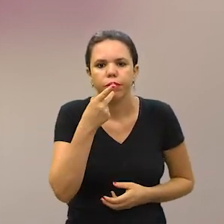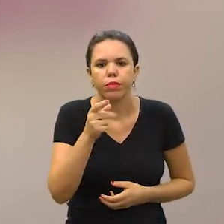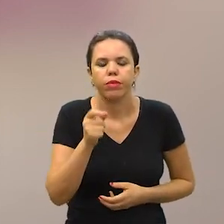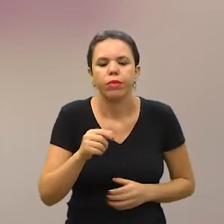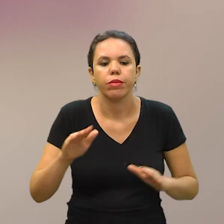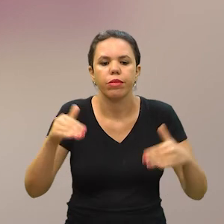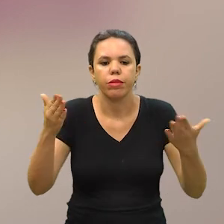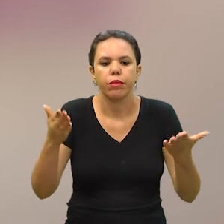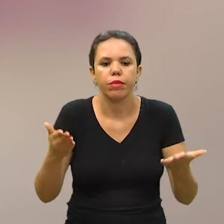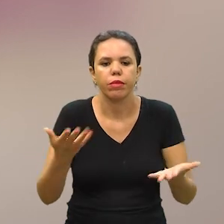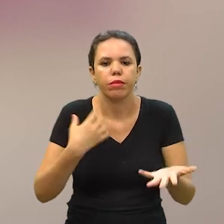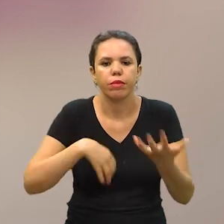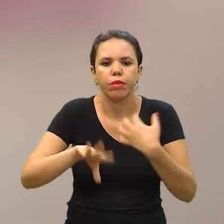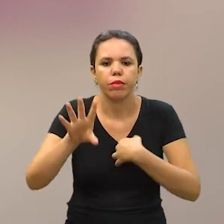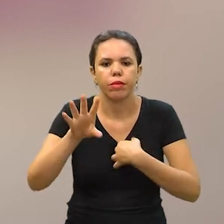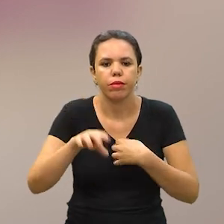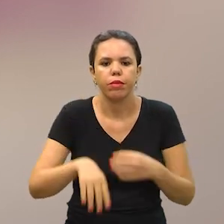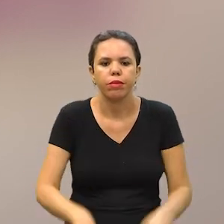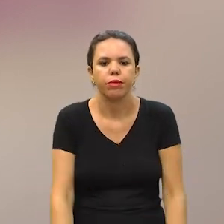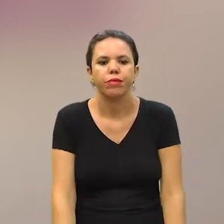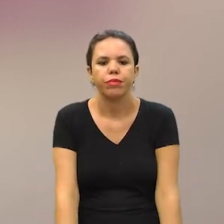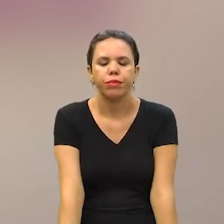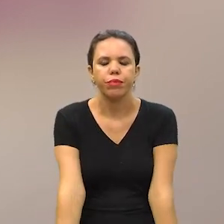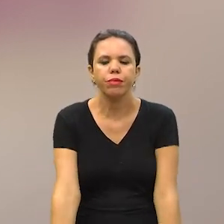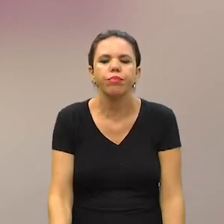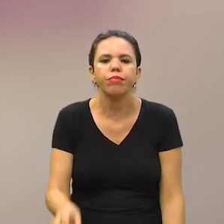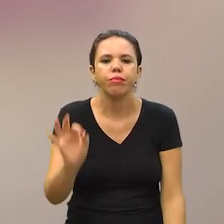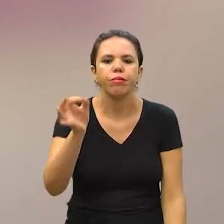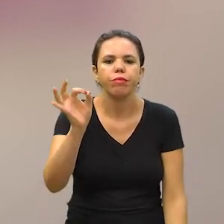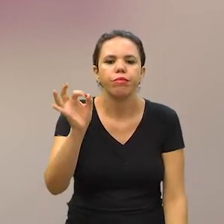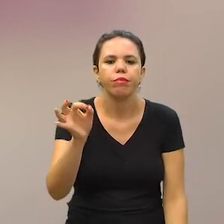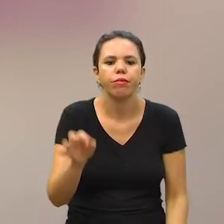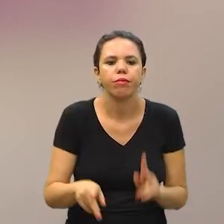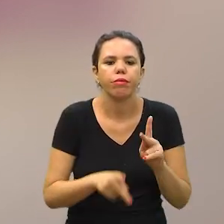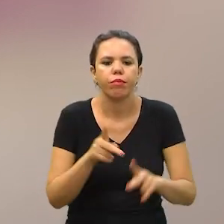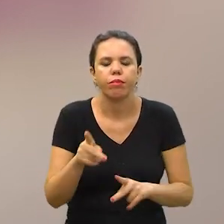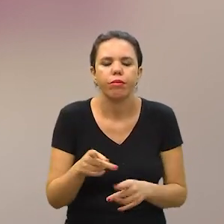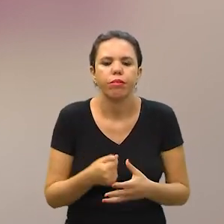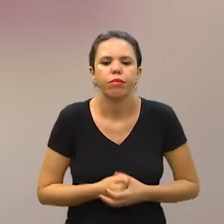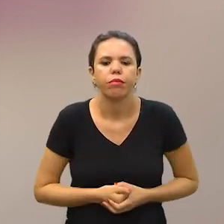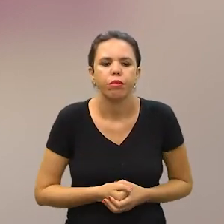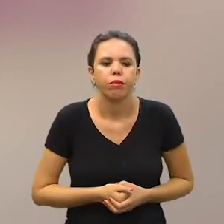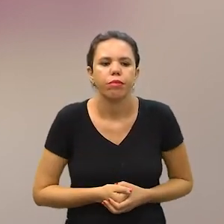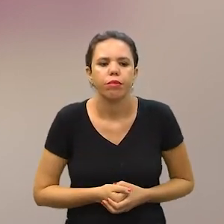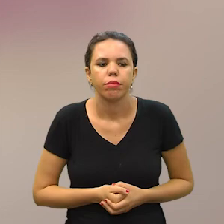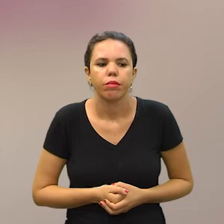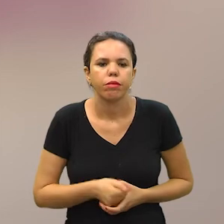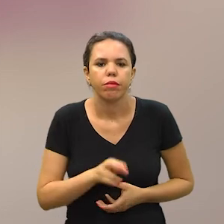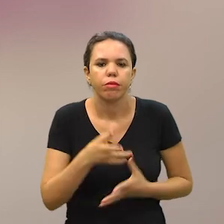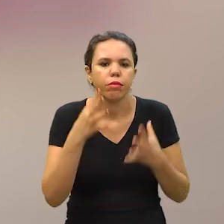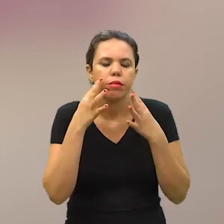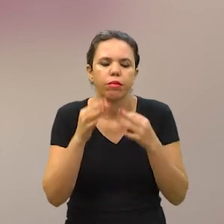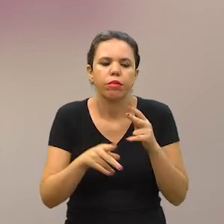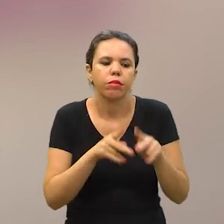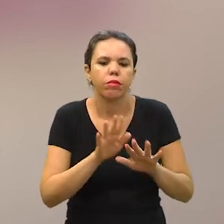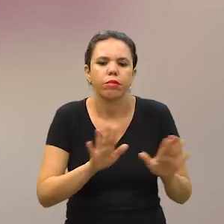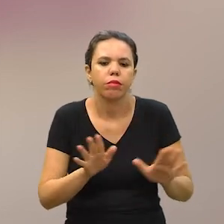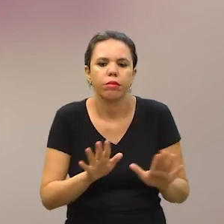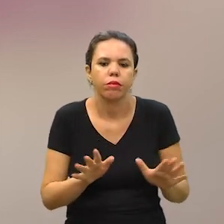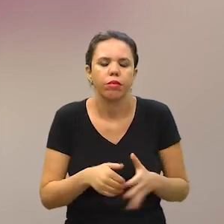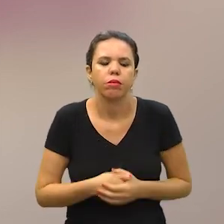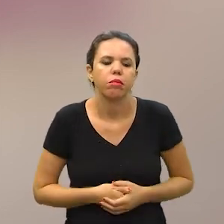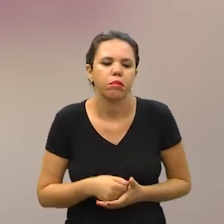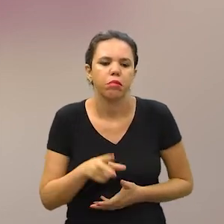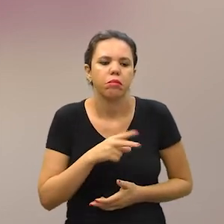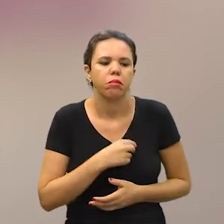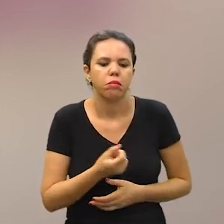para quem está de fora, empatia também? Com toda certeza, para quem está de fora, empatia, né? Não é olhar para o outro com aquele